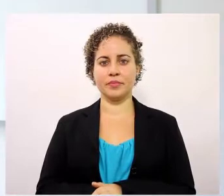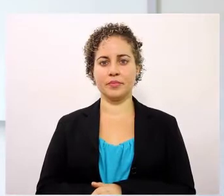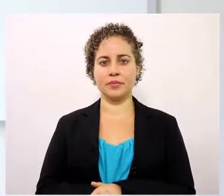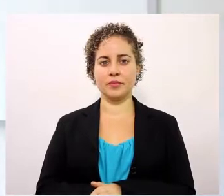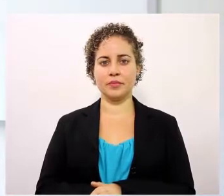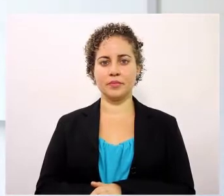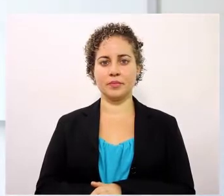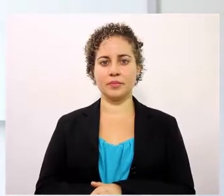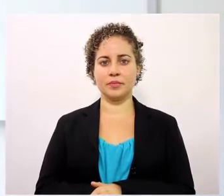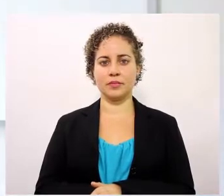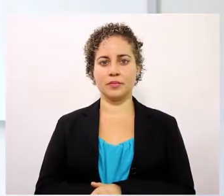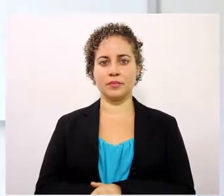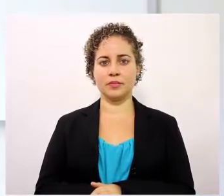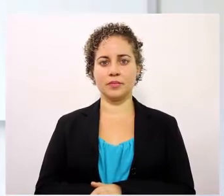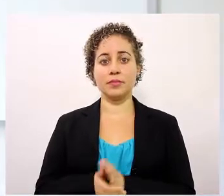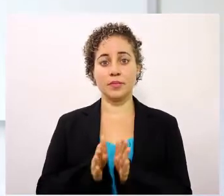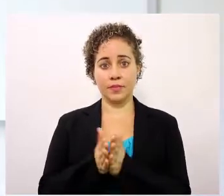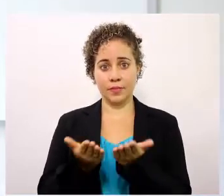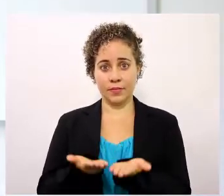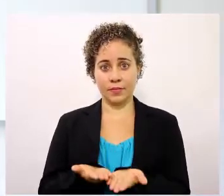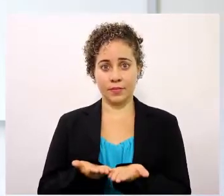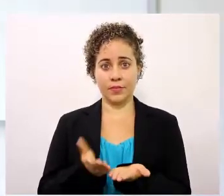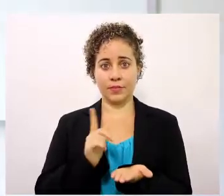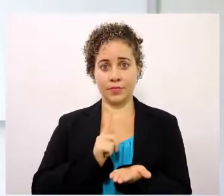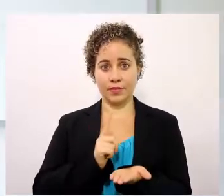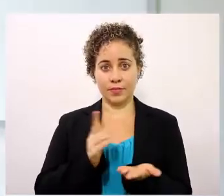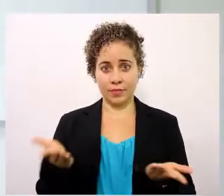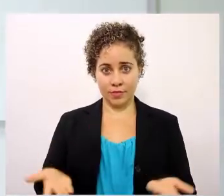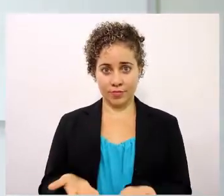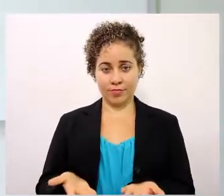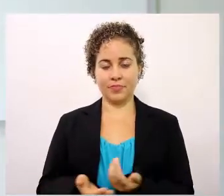Tenha em mãos o caderno.